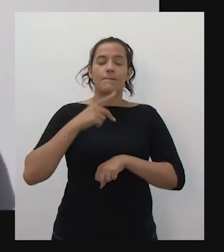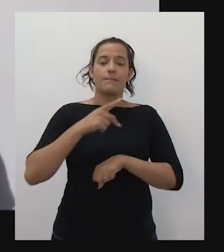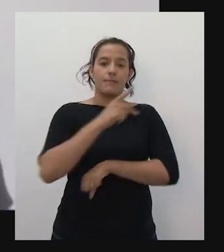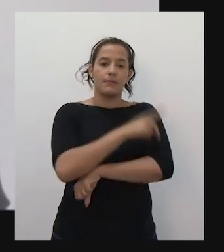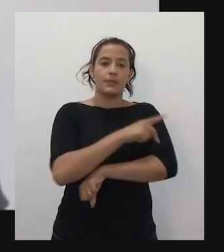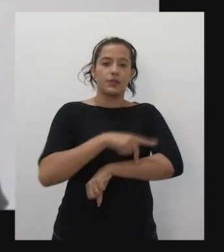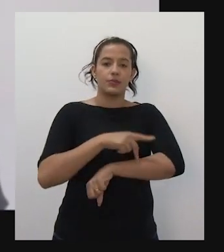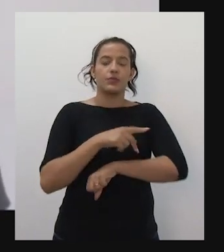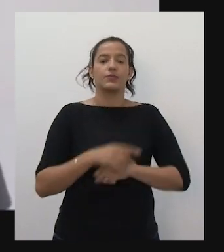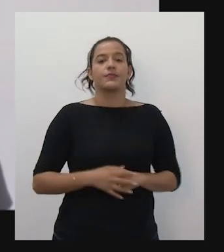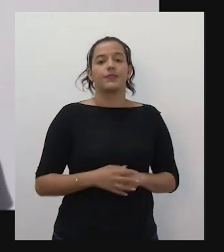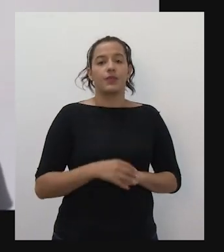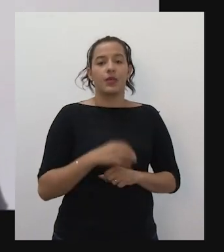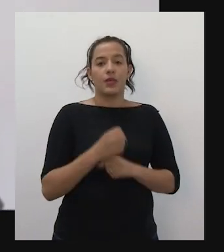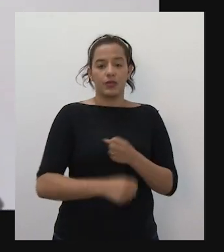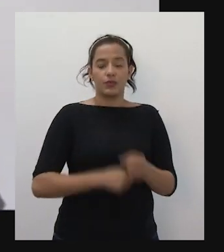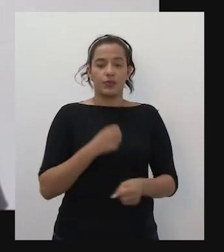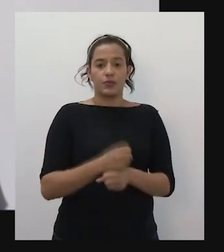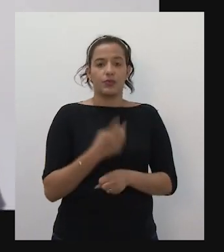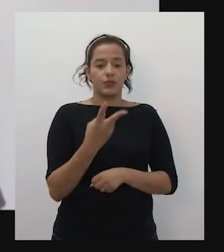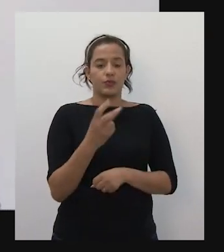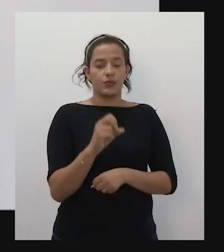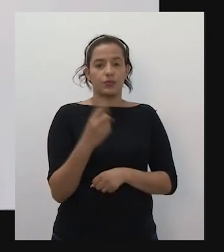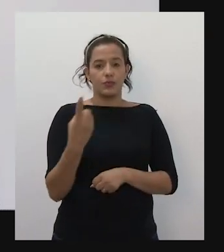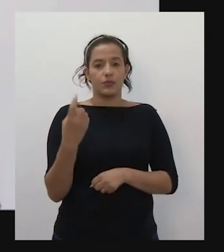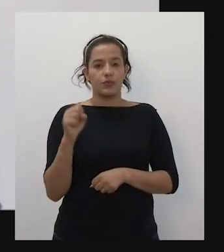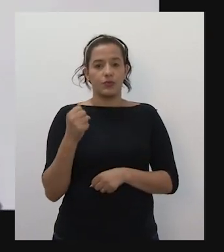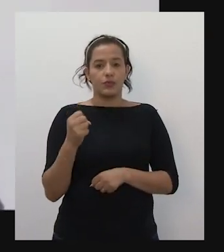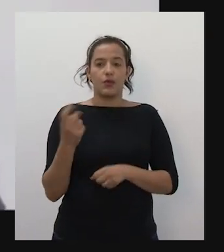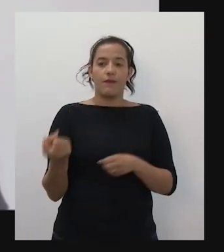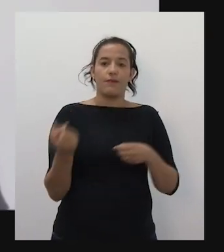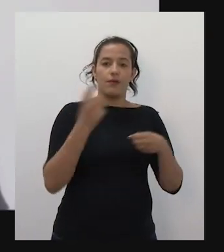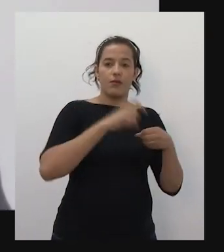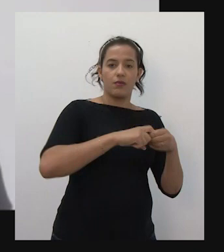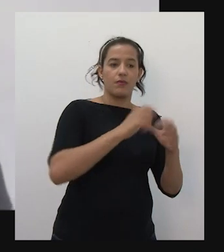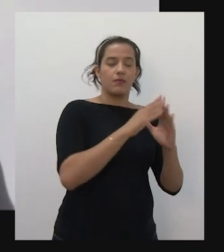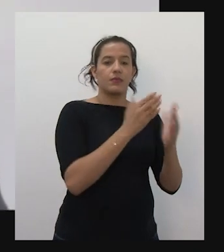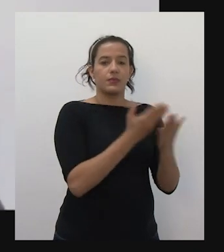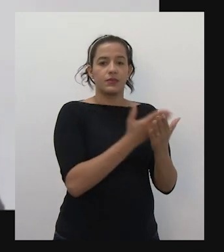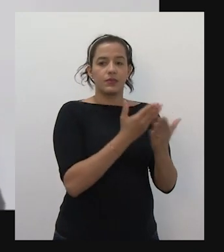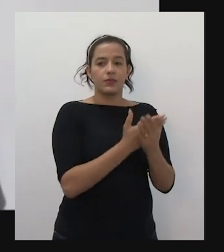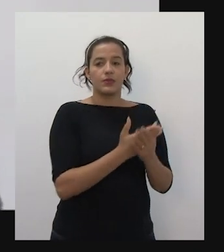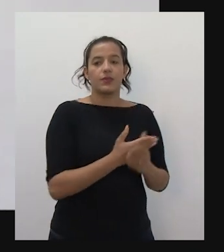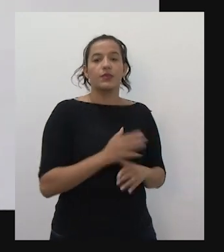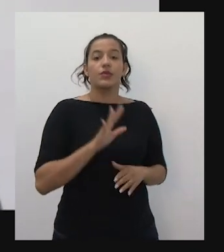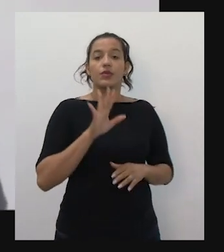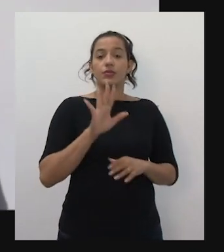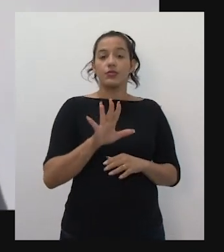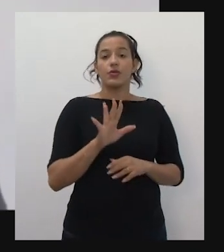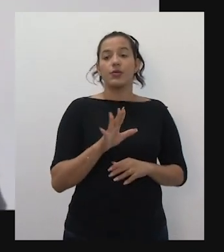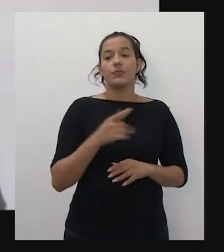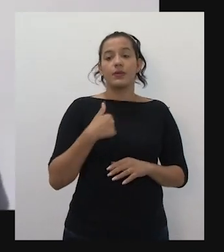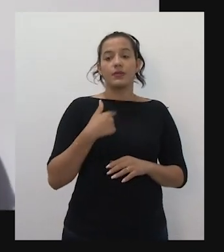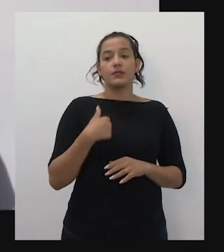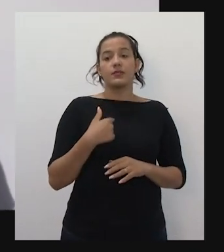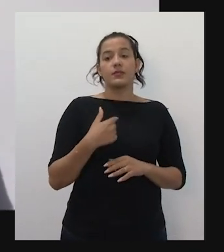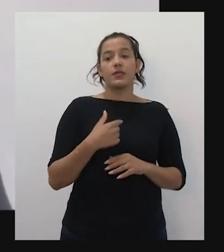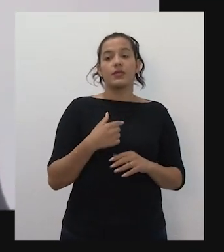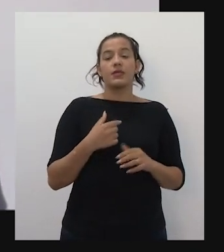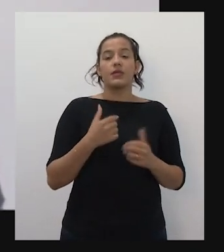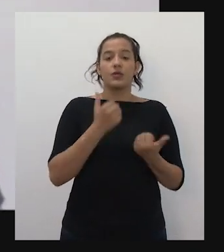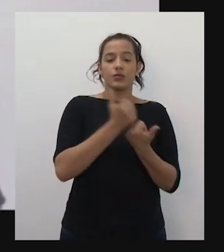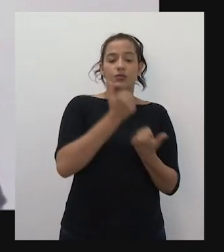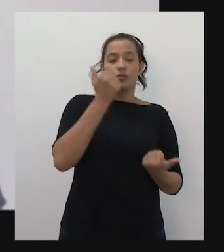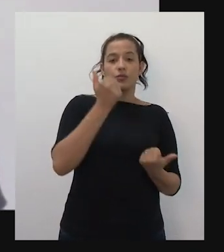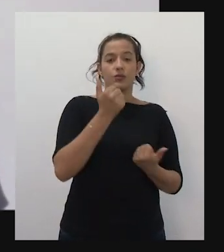Em 2018 recebi um convite para retornar para minha escola, mas dessa vez para ser vice-diretor. Então o